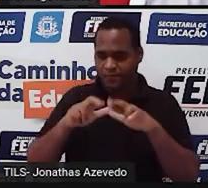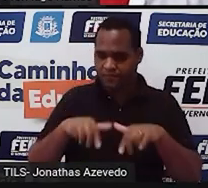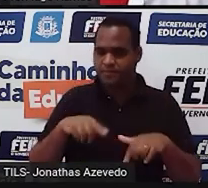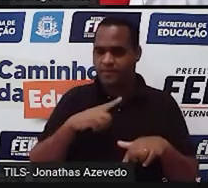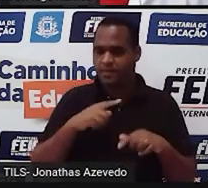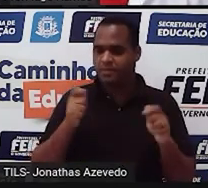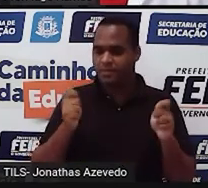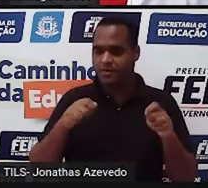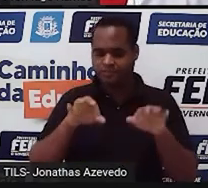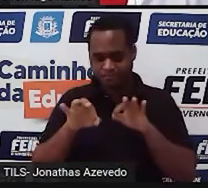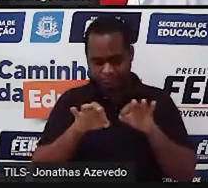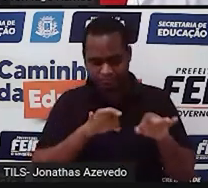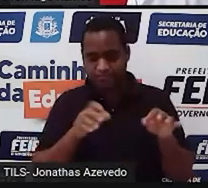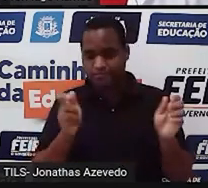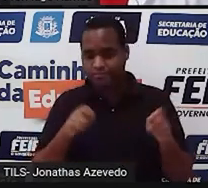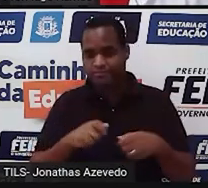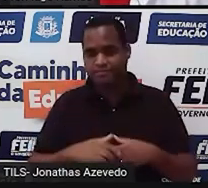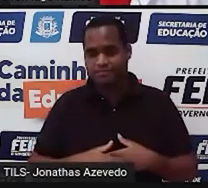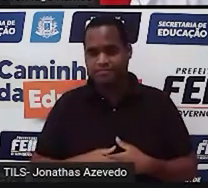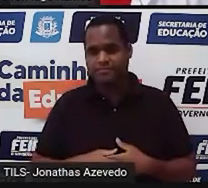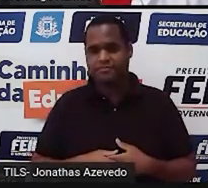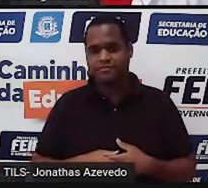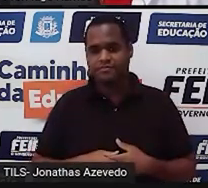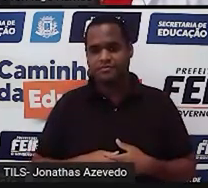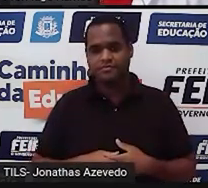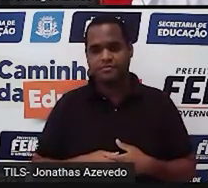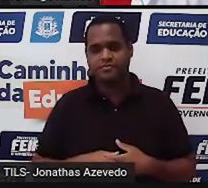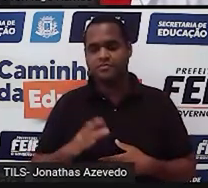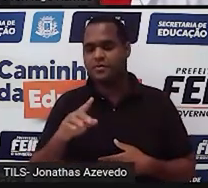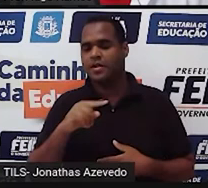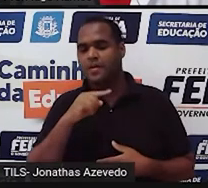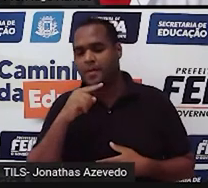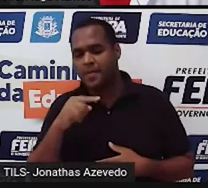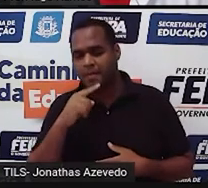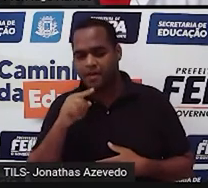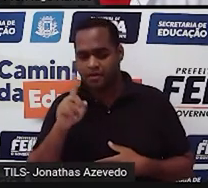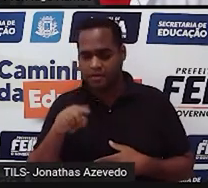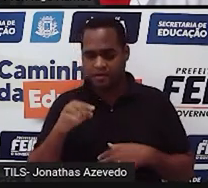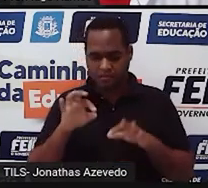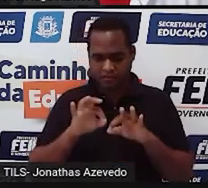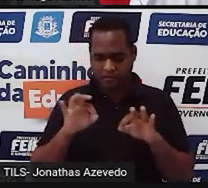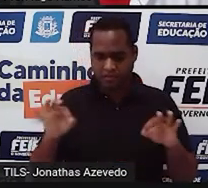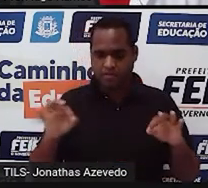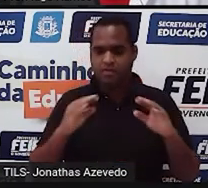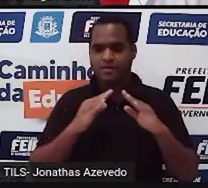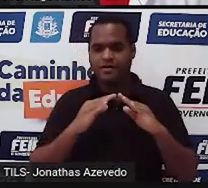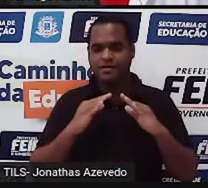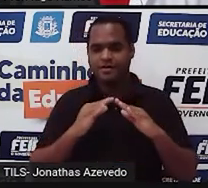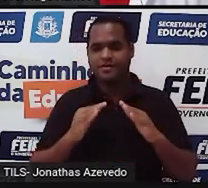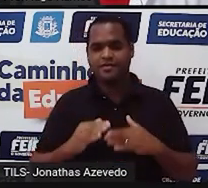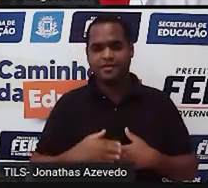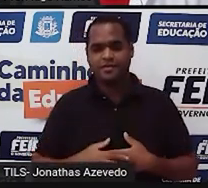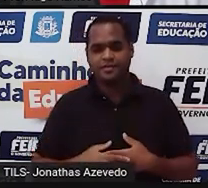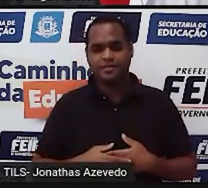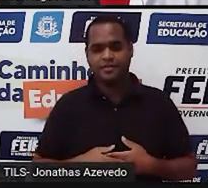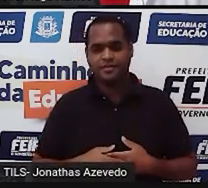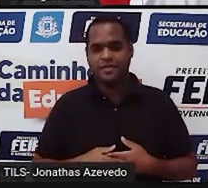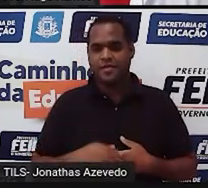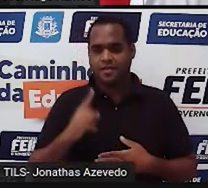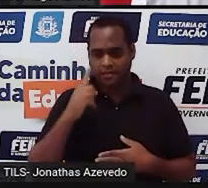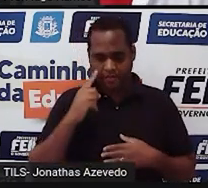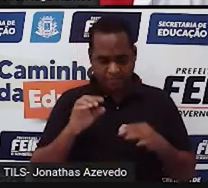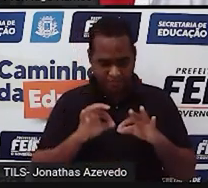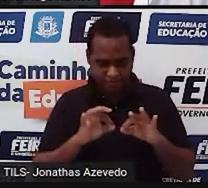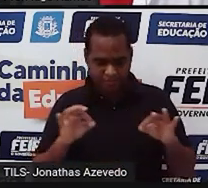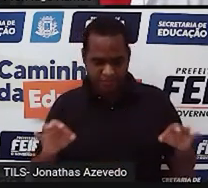ser construído tá ele não está no alinhamento das casas ele não ficou mais no